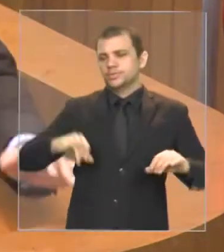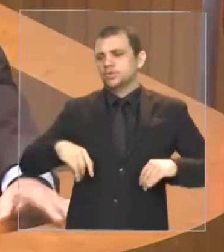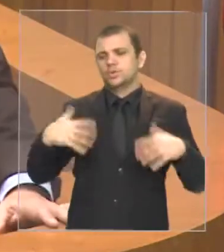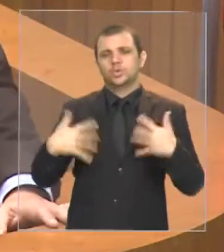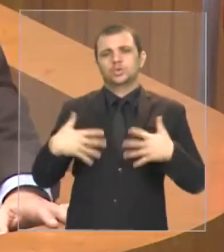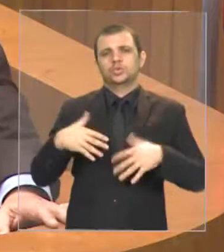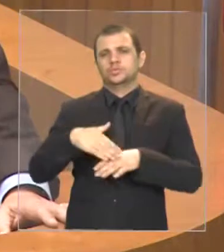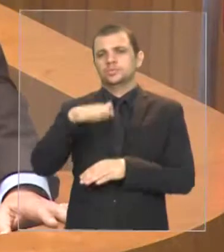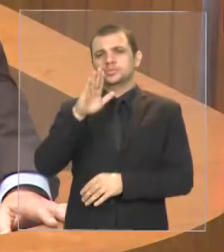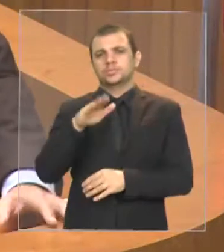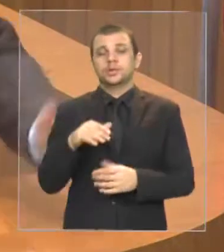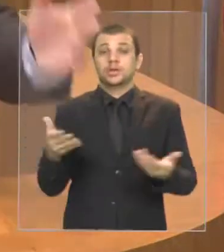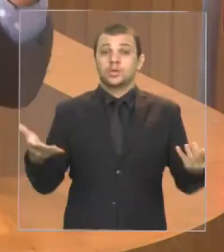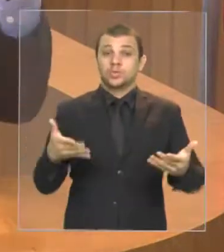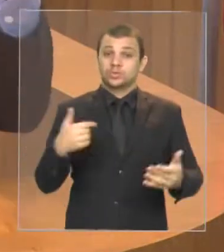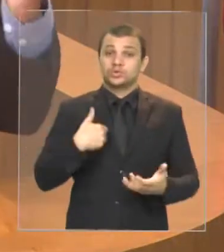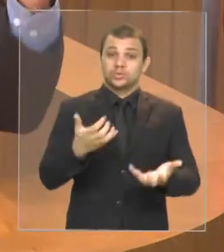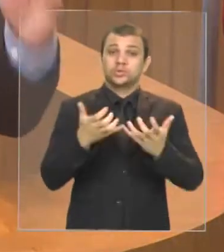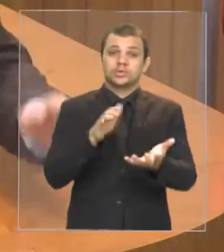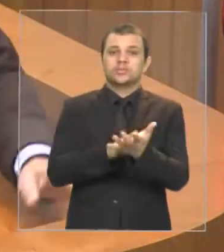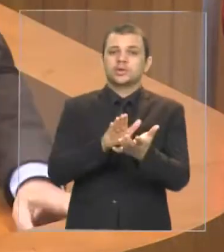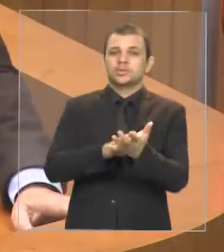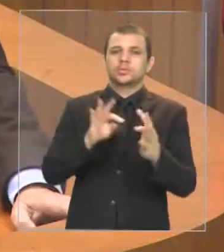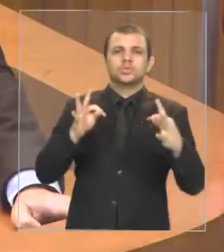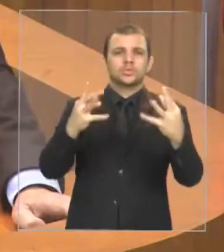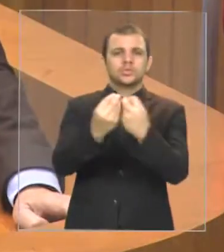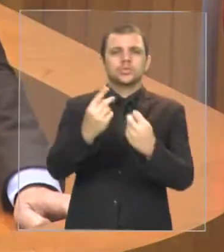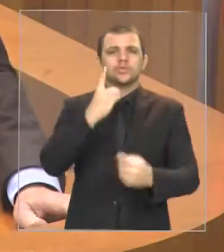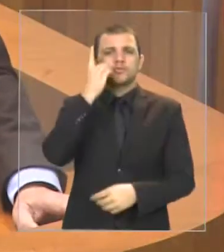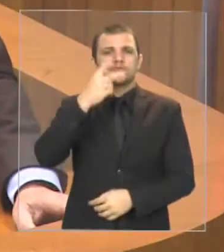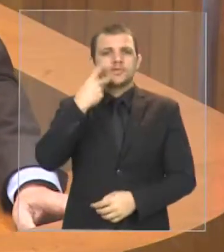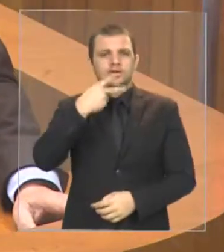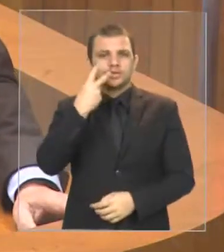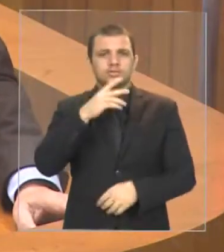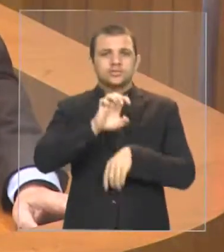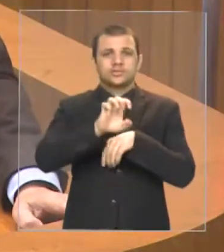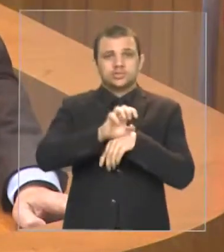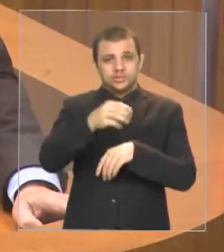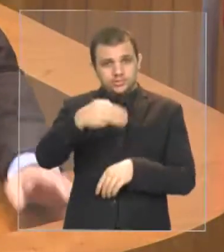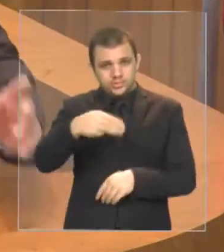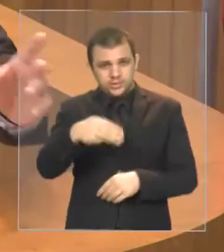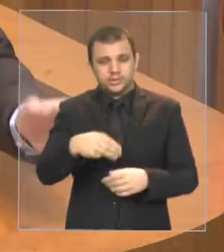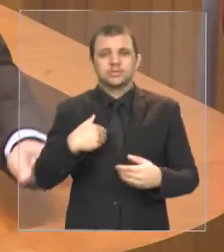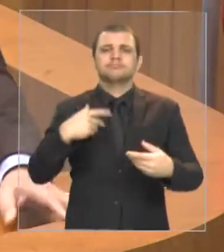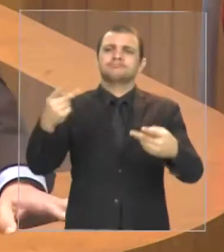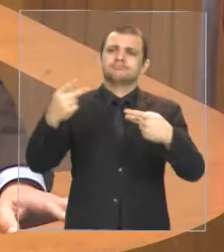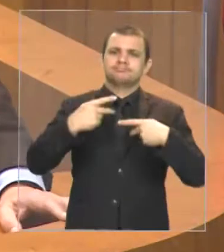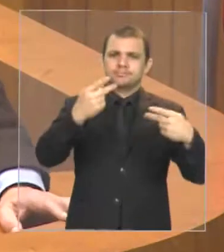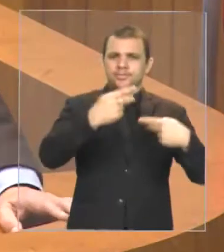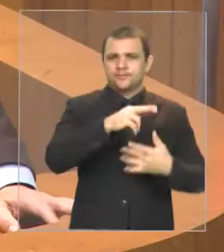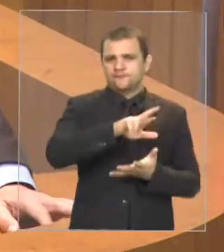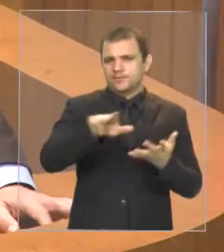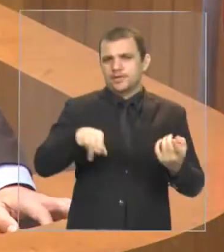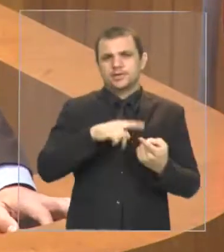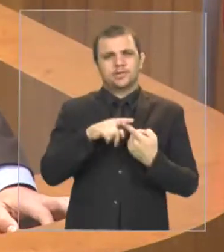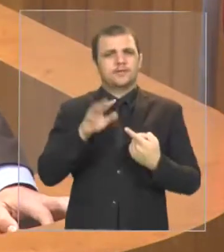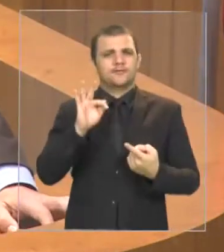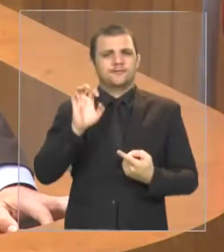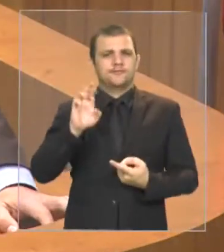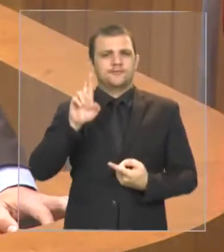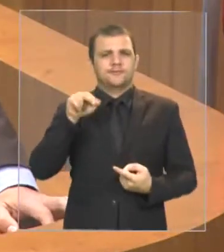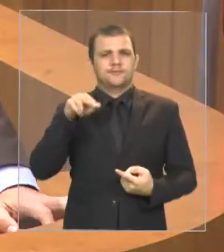do Maranhão. Já recebi hoje vários vereadores, vereador de Fernando Falcão, de Itaipava do Grajaú. E